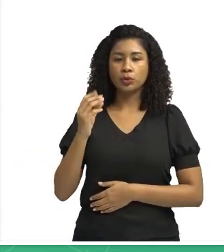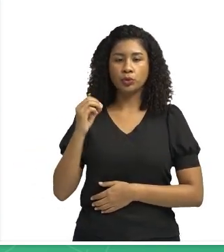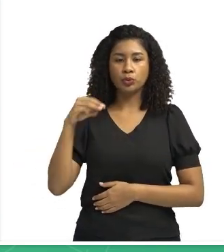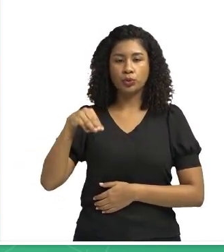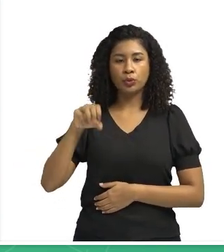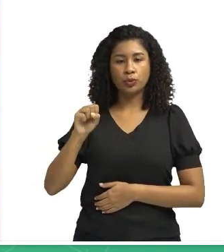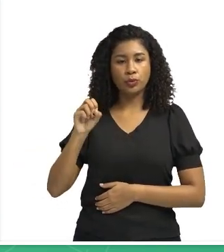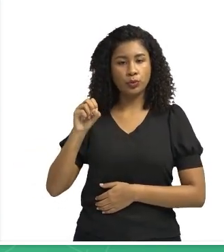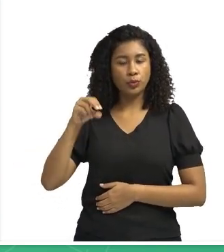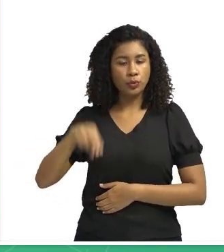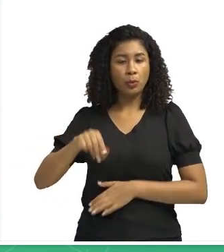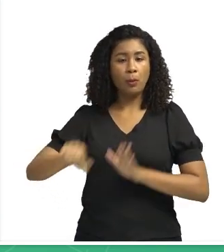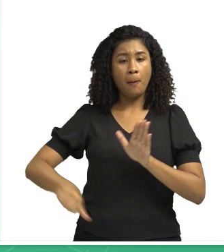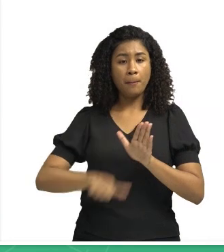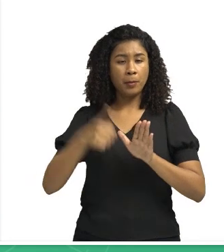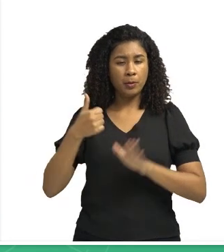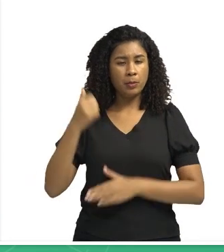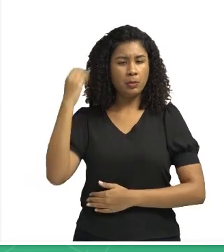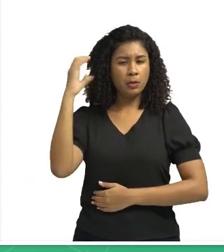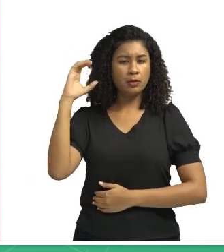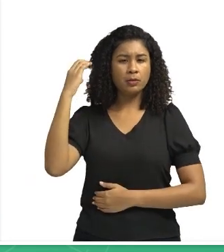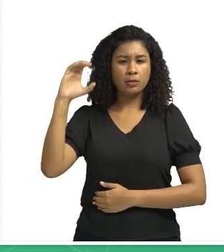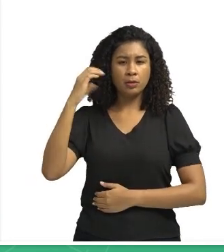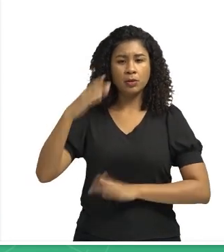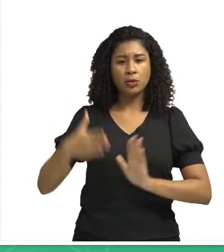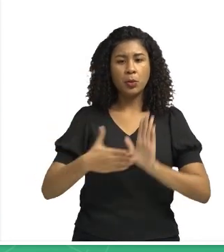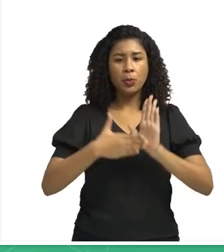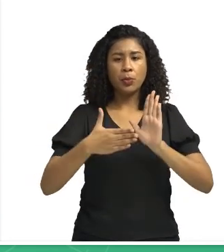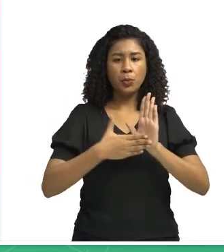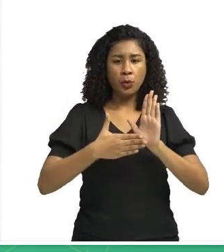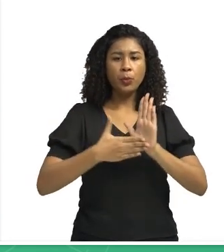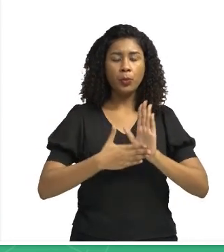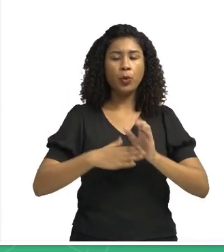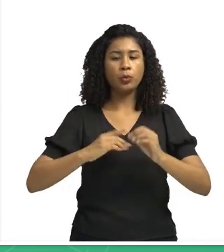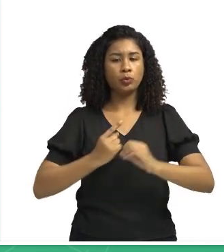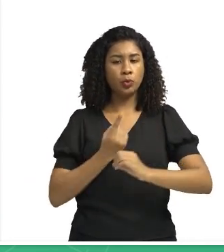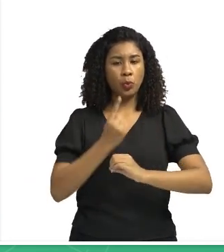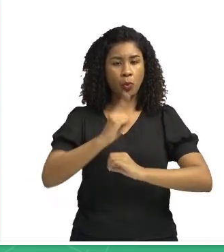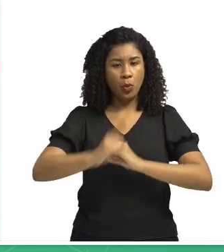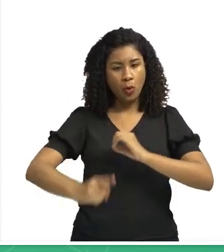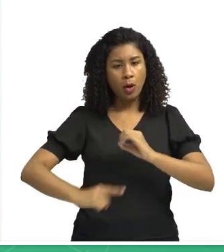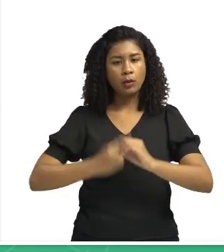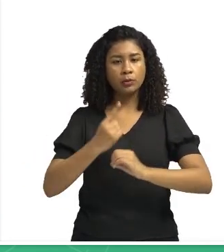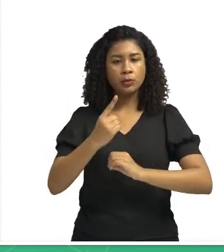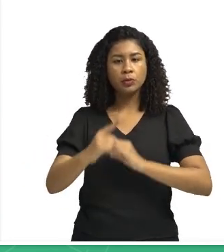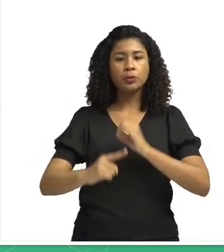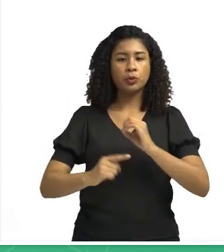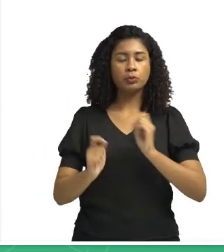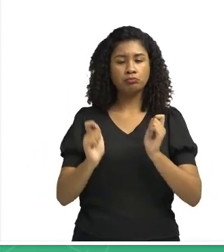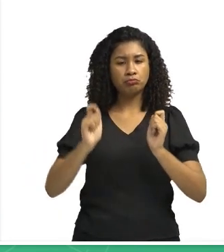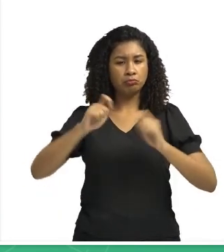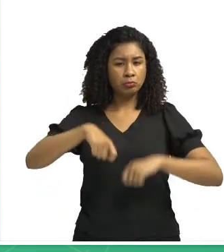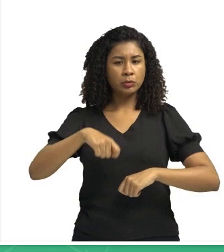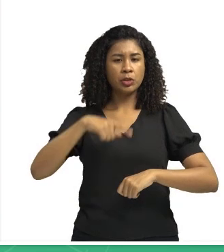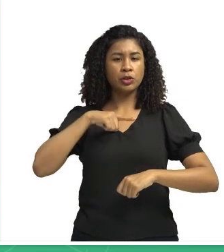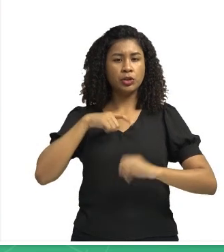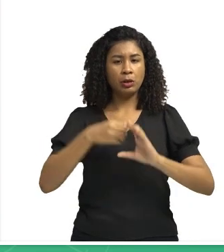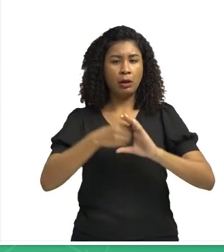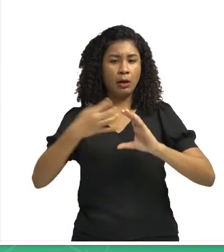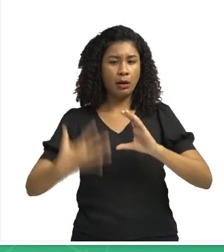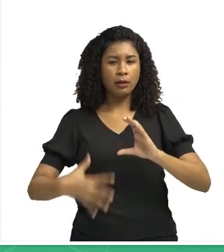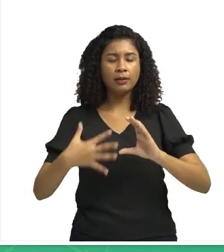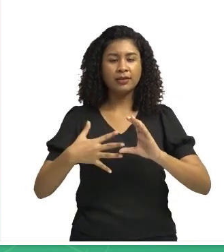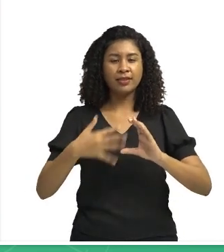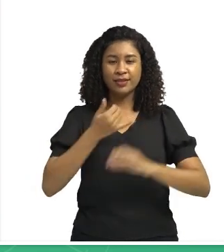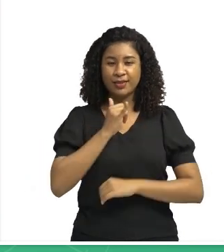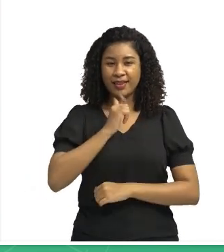modelo em que o átomo apresentava a característica de natureza elétrica. Na